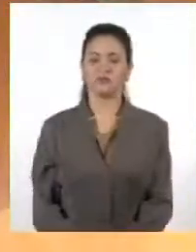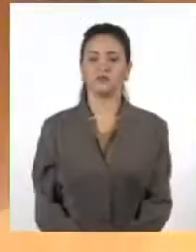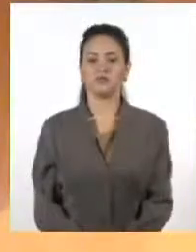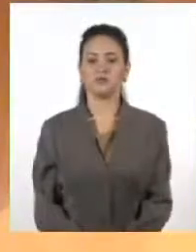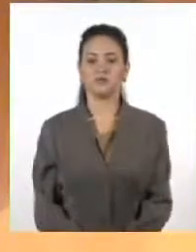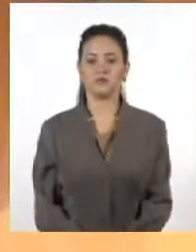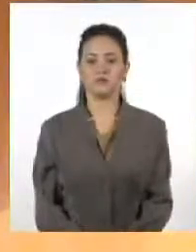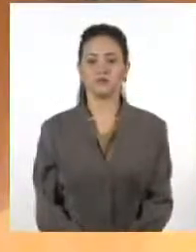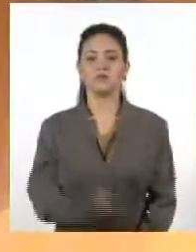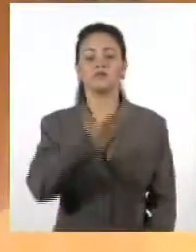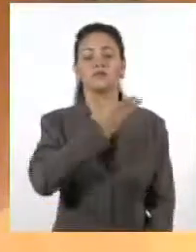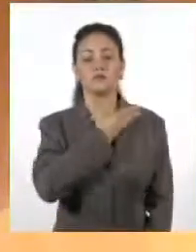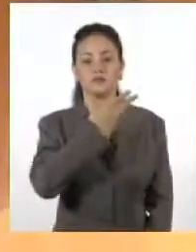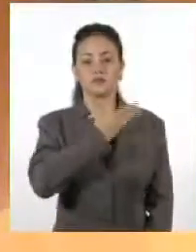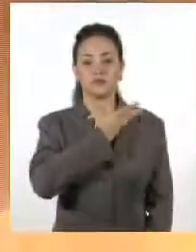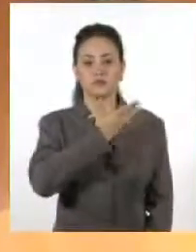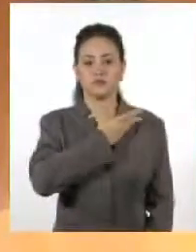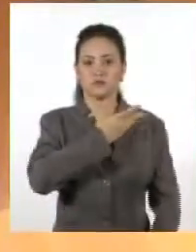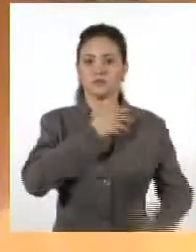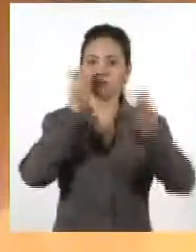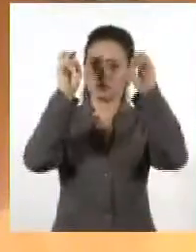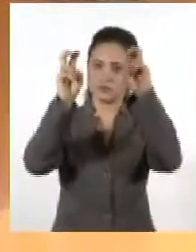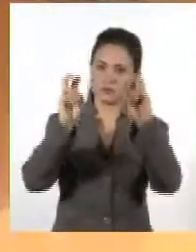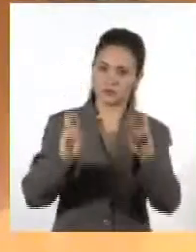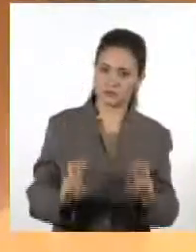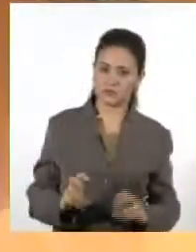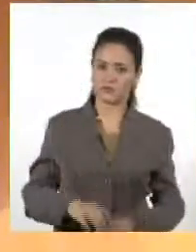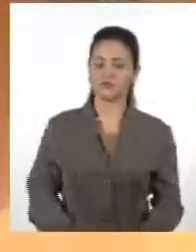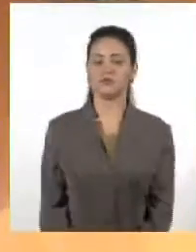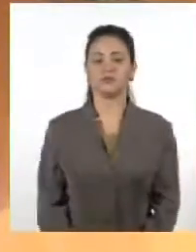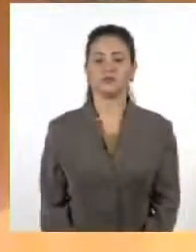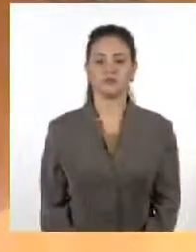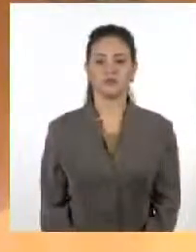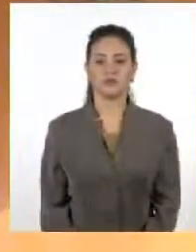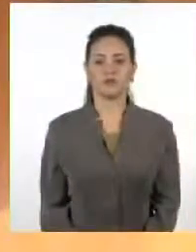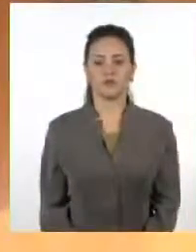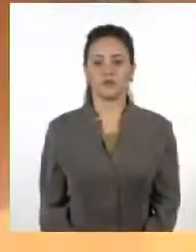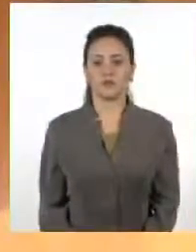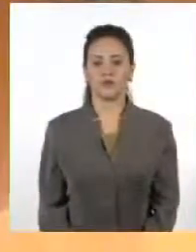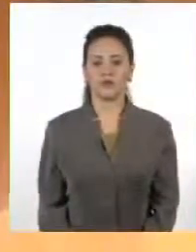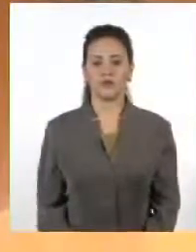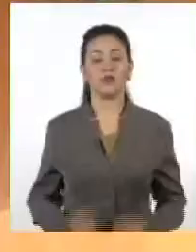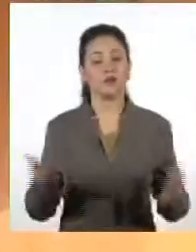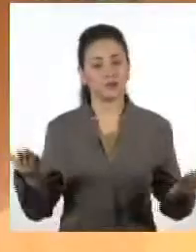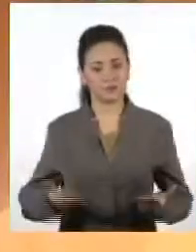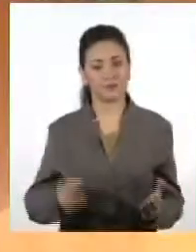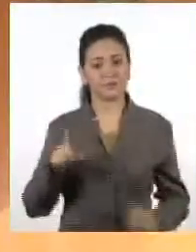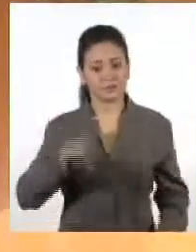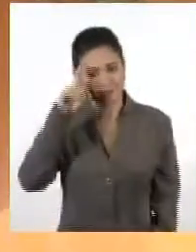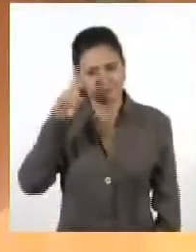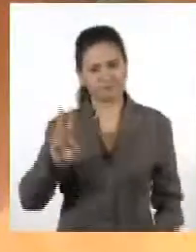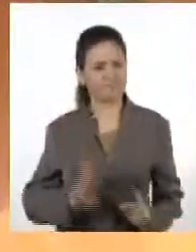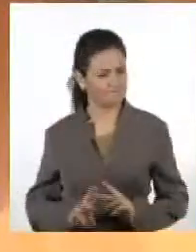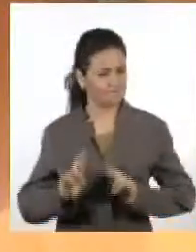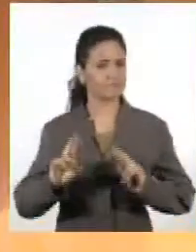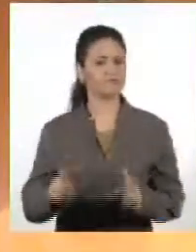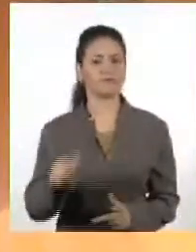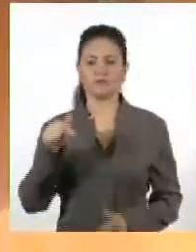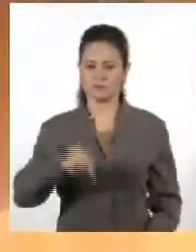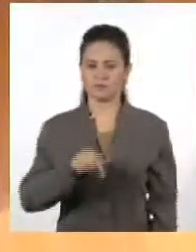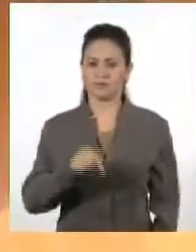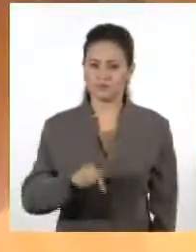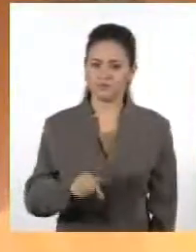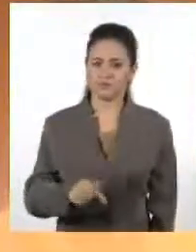amigos da galeria hoje é um dia atípico nesta casa temos aqui